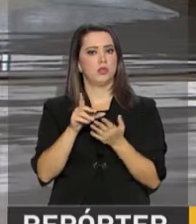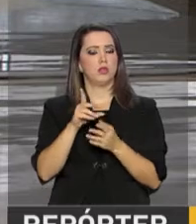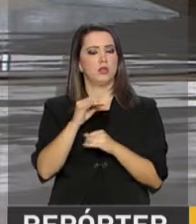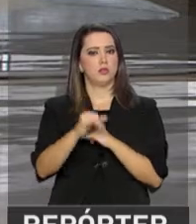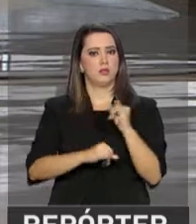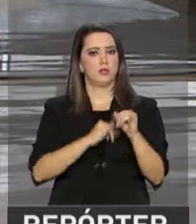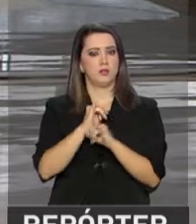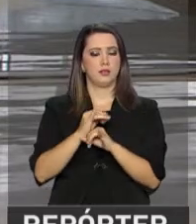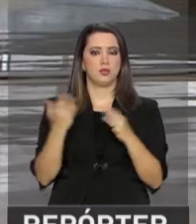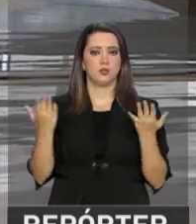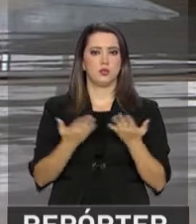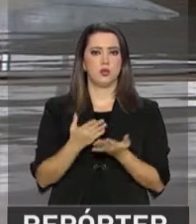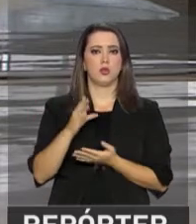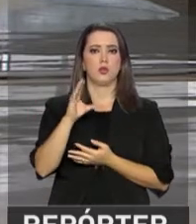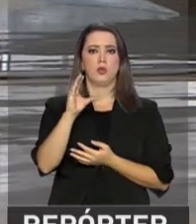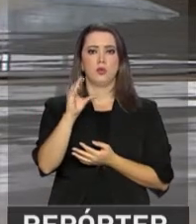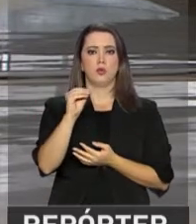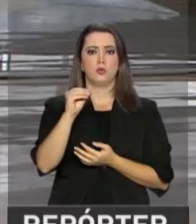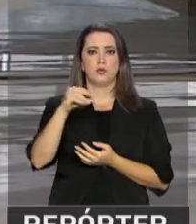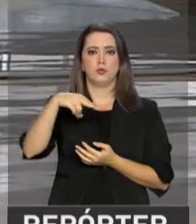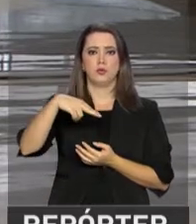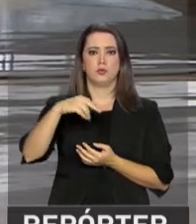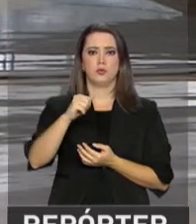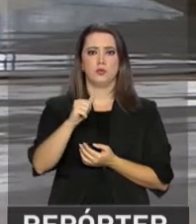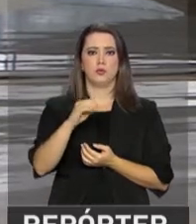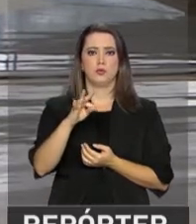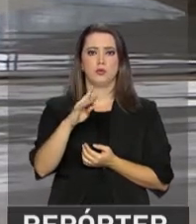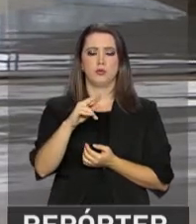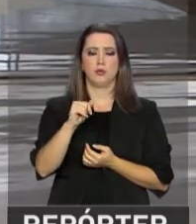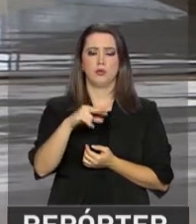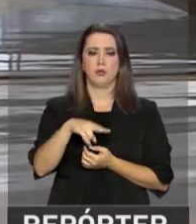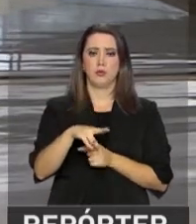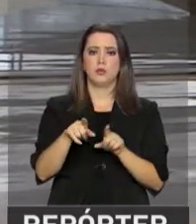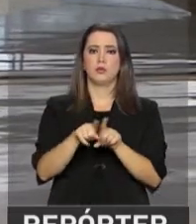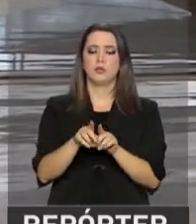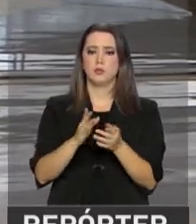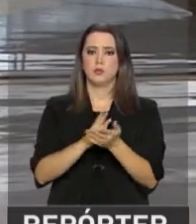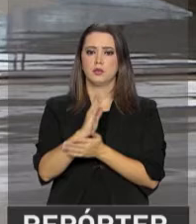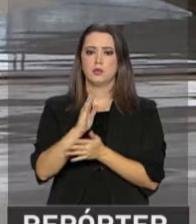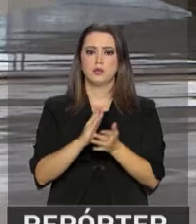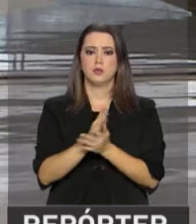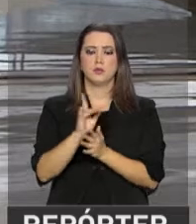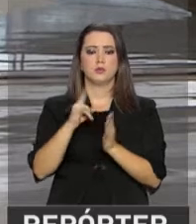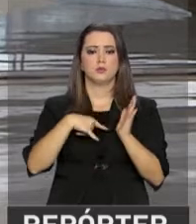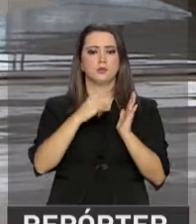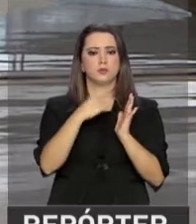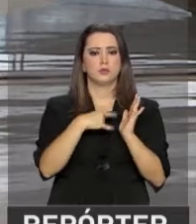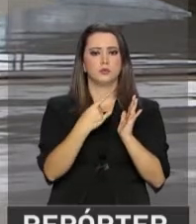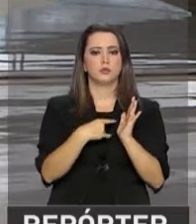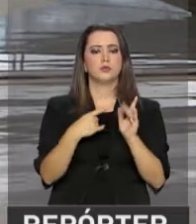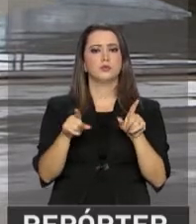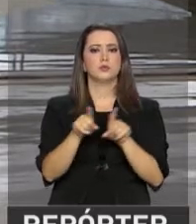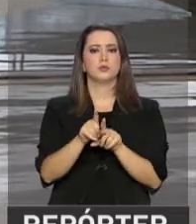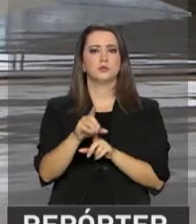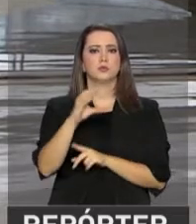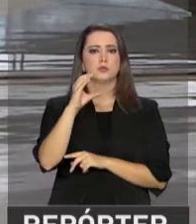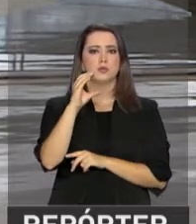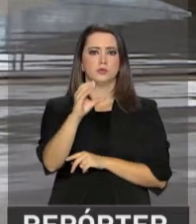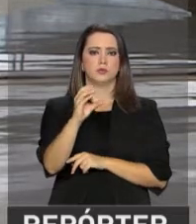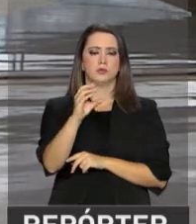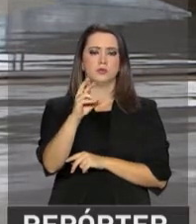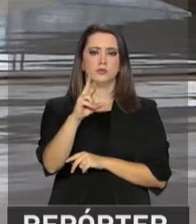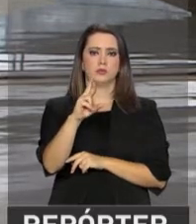conatran o conselho nacional de trânsito também aprovou a resolução que cria o certificado de registro e licenciamento de